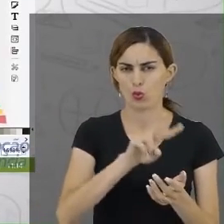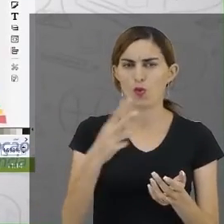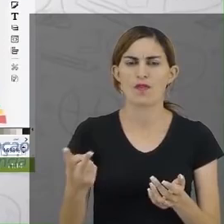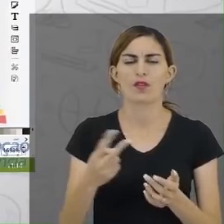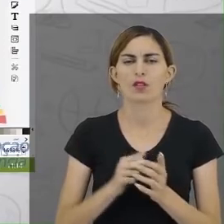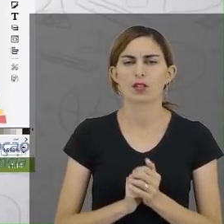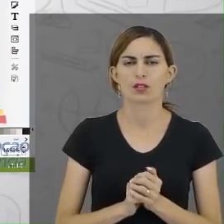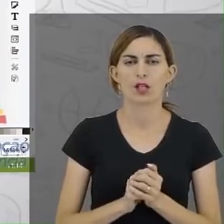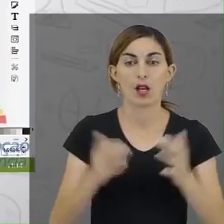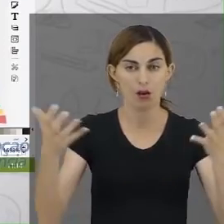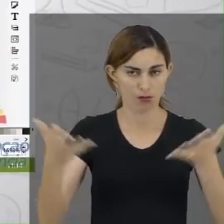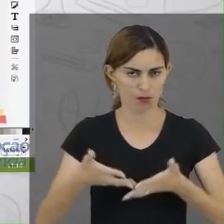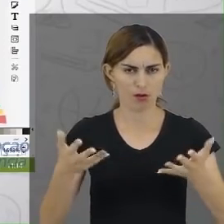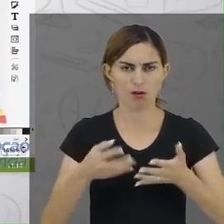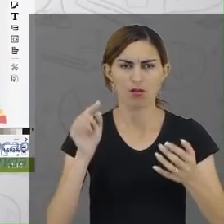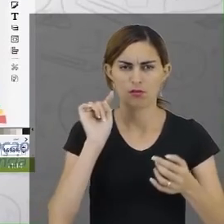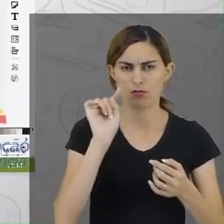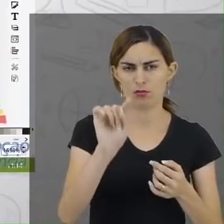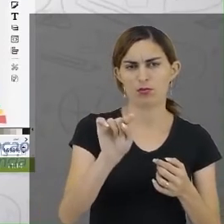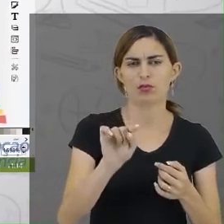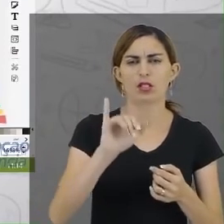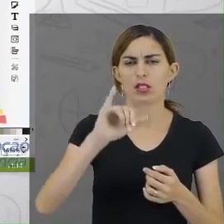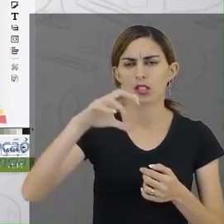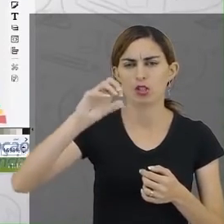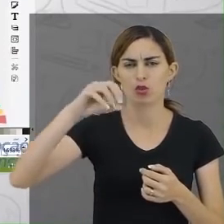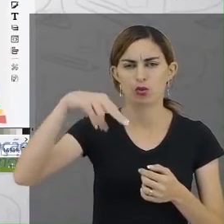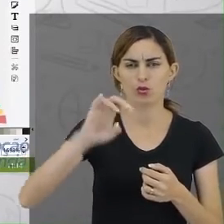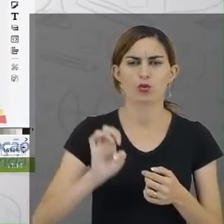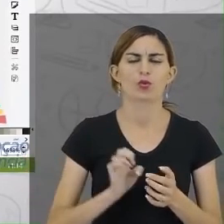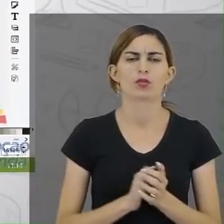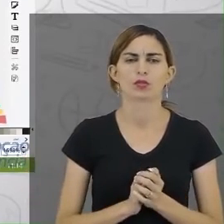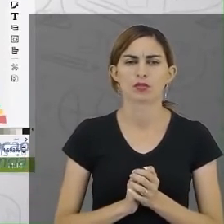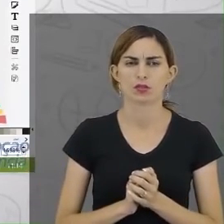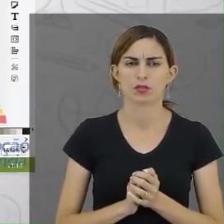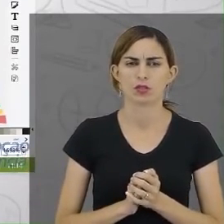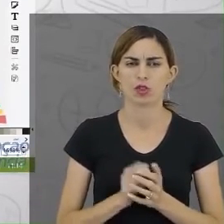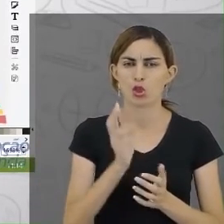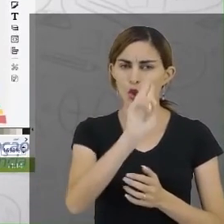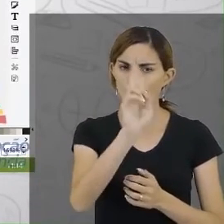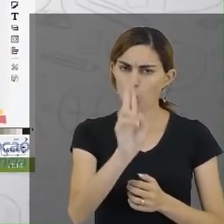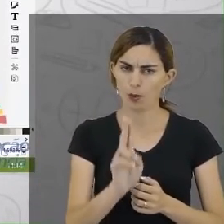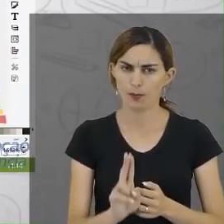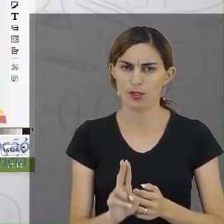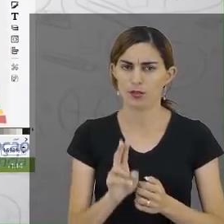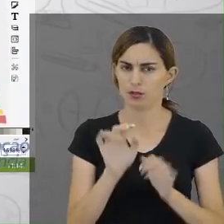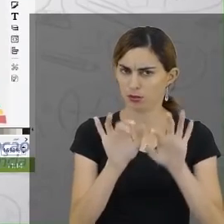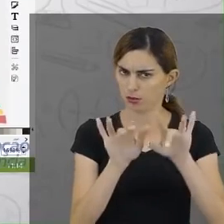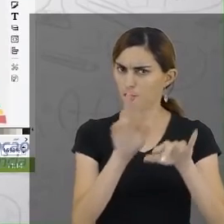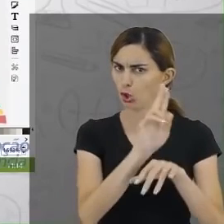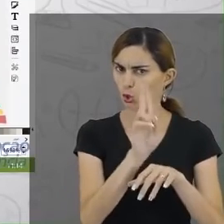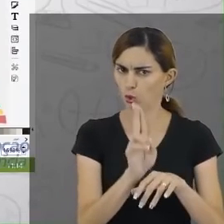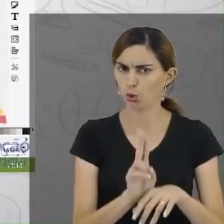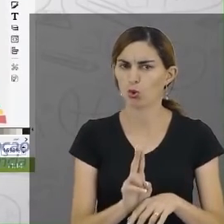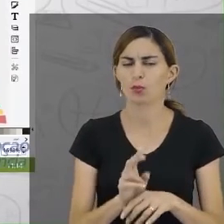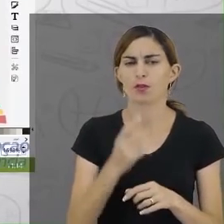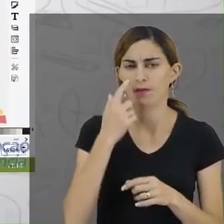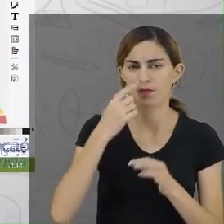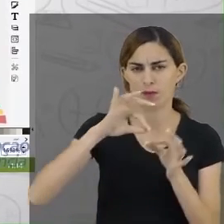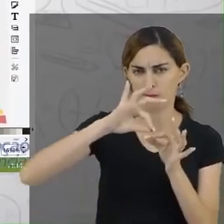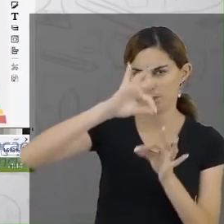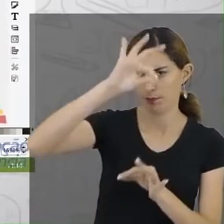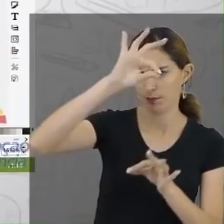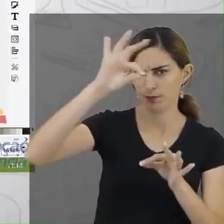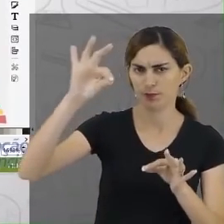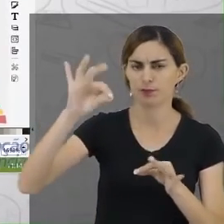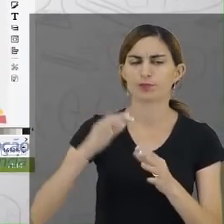caminho. Agora clicamos neste ícone, que é o editor de nós. Observe que o caminho ele é